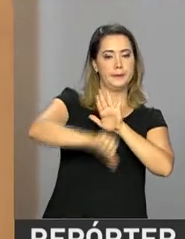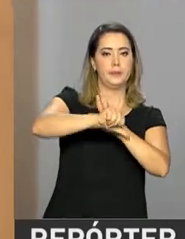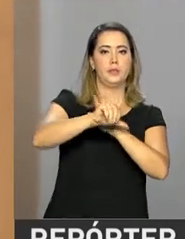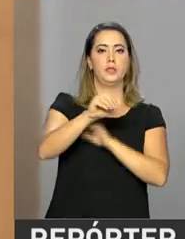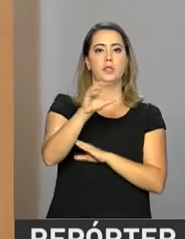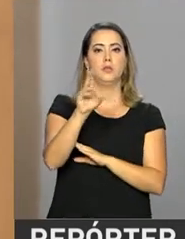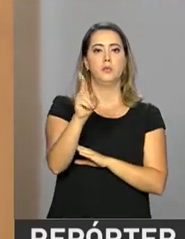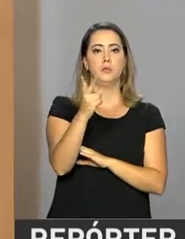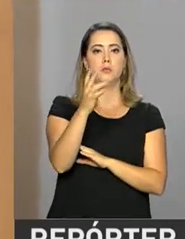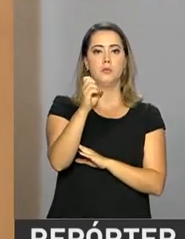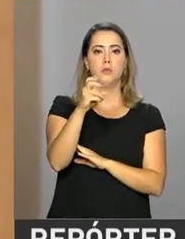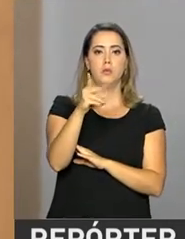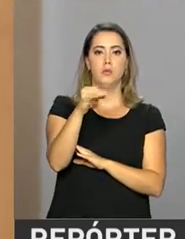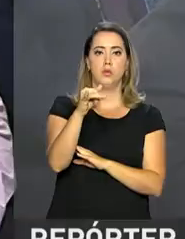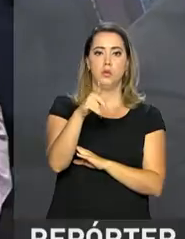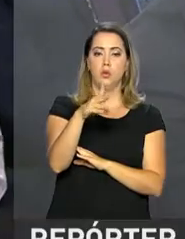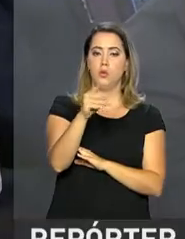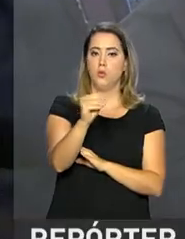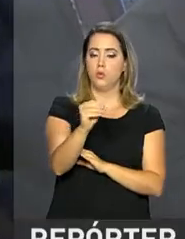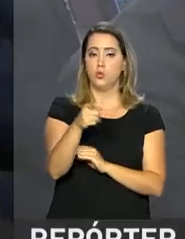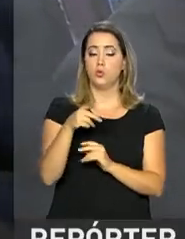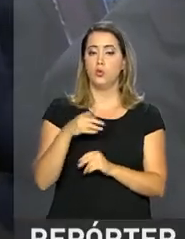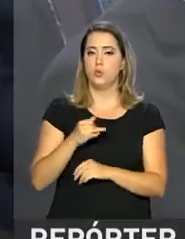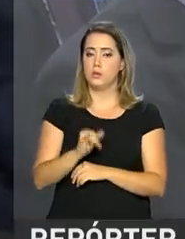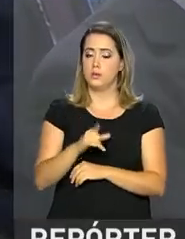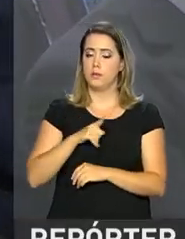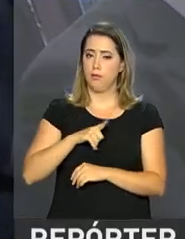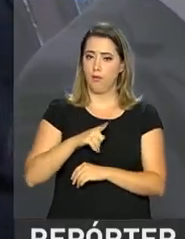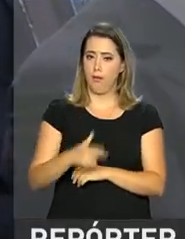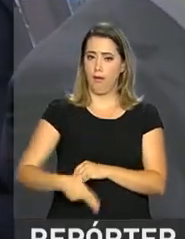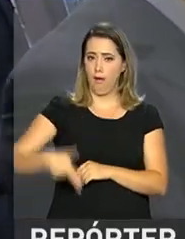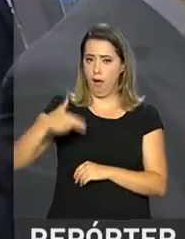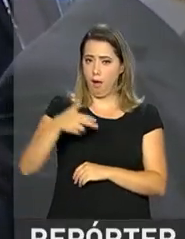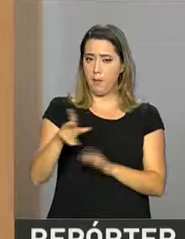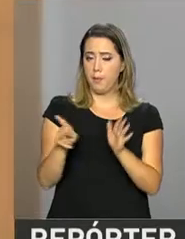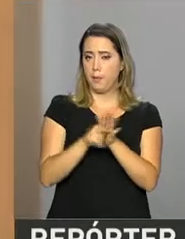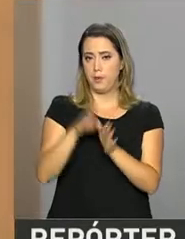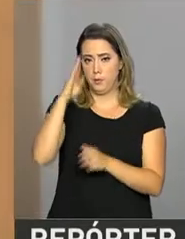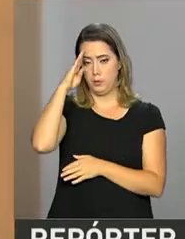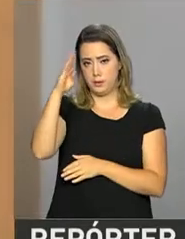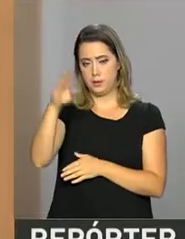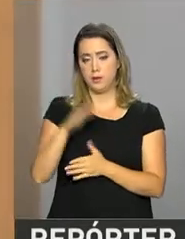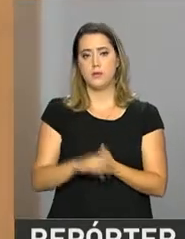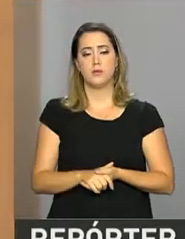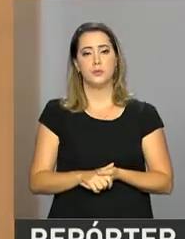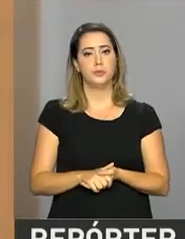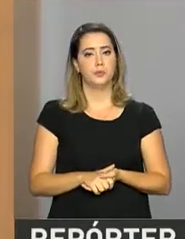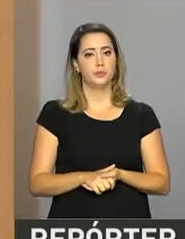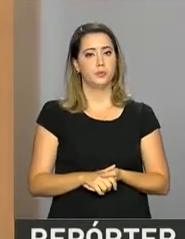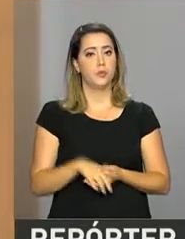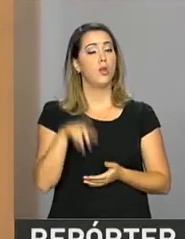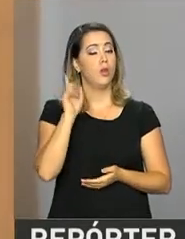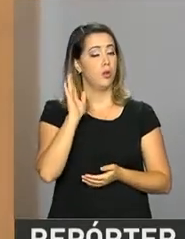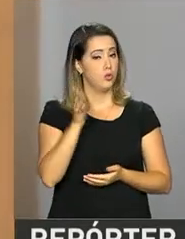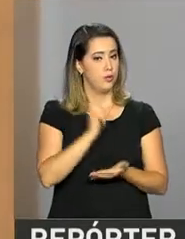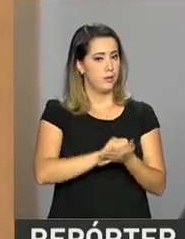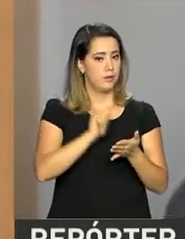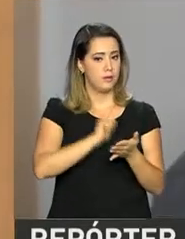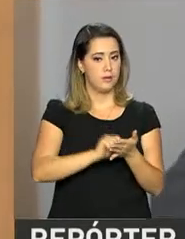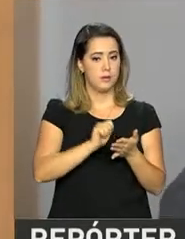porte ilegal de arma de fogo de uso restrito das forças armadas eu sancionei esse projeto mencionado